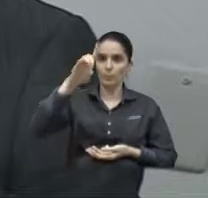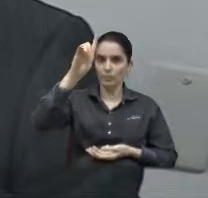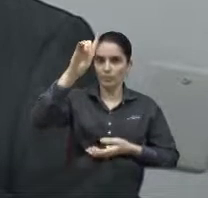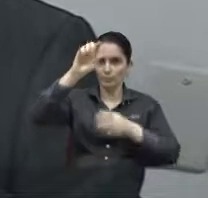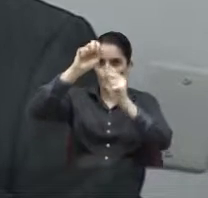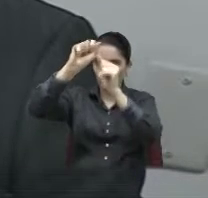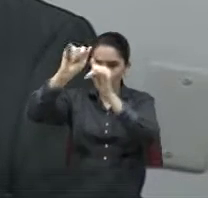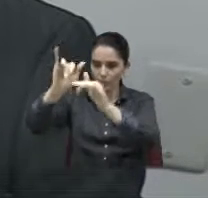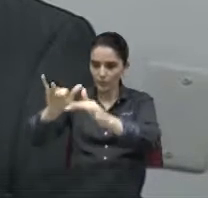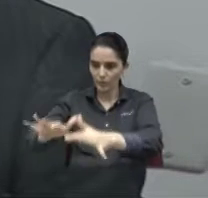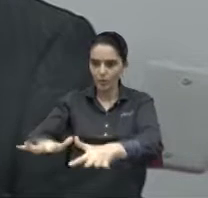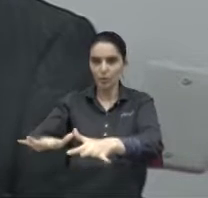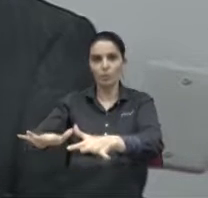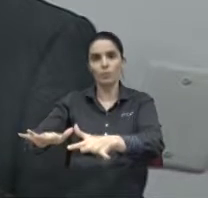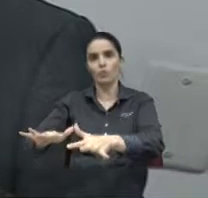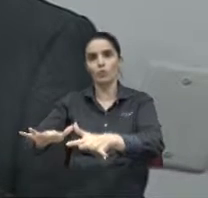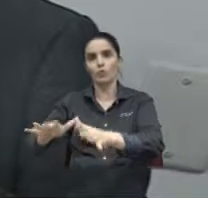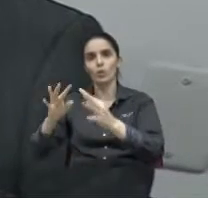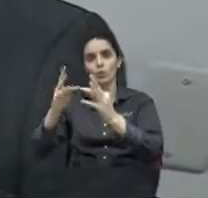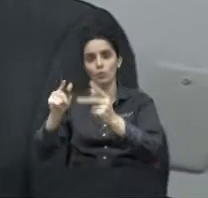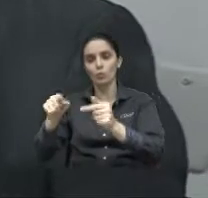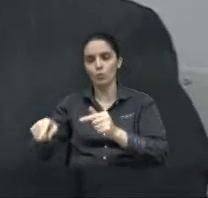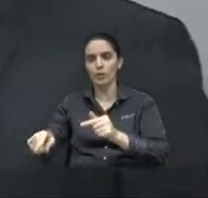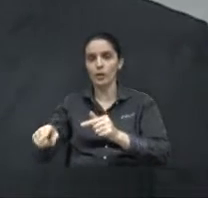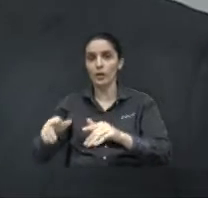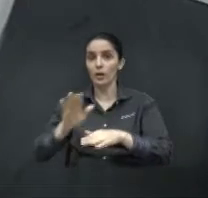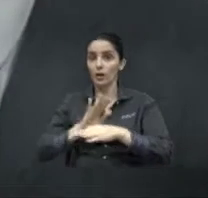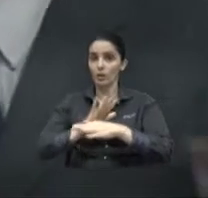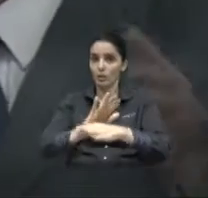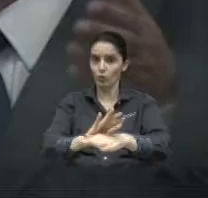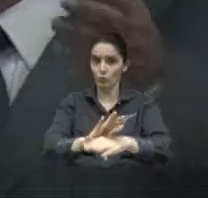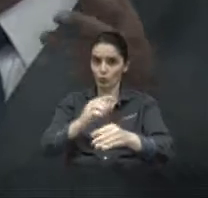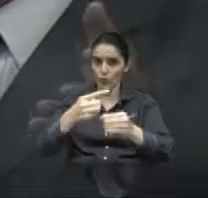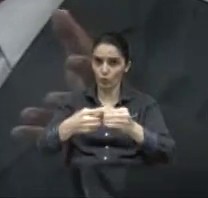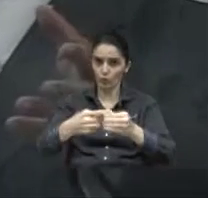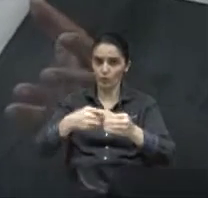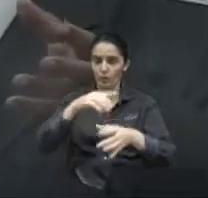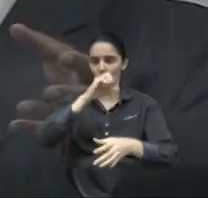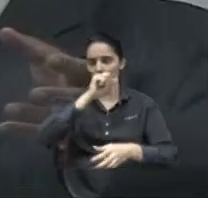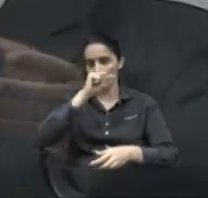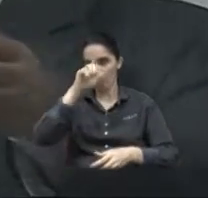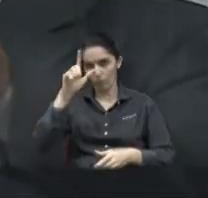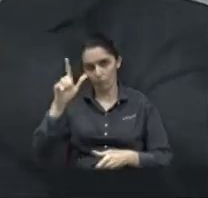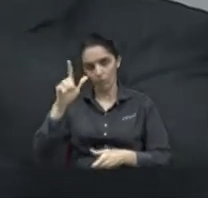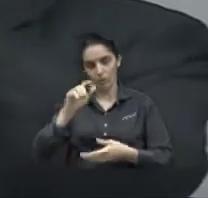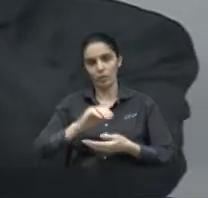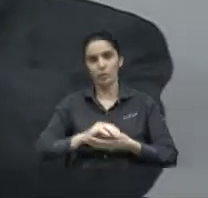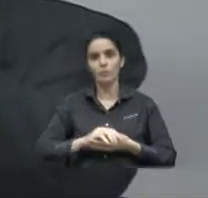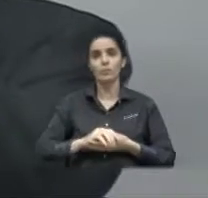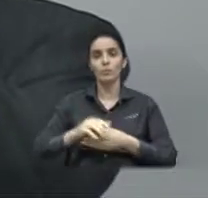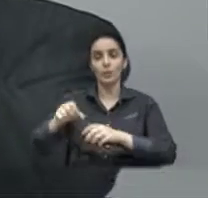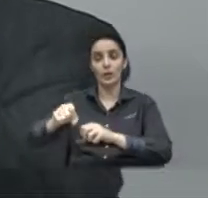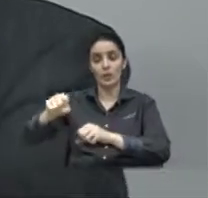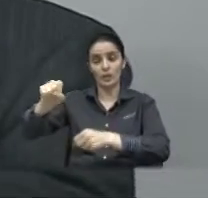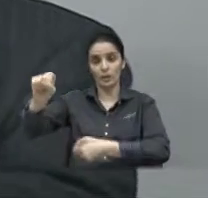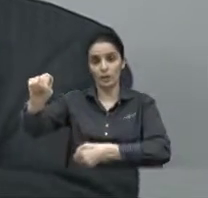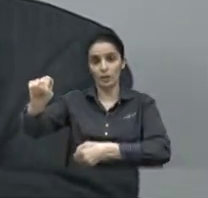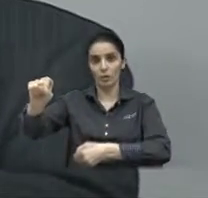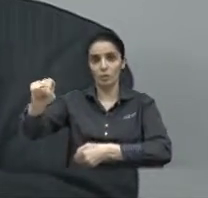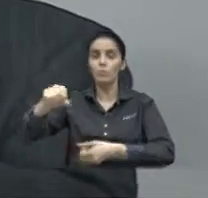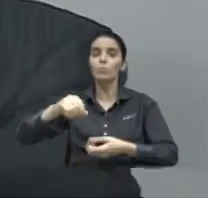dobro tudo aquilo que Ele fez para a nossa cidade e que isso possa ser traduzido através desse título, esse